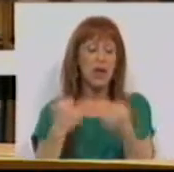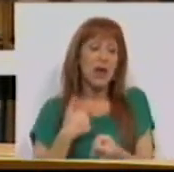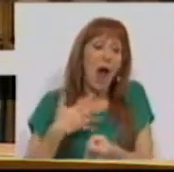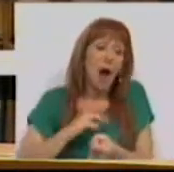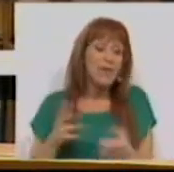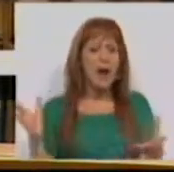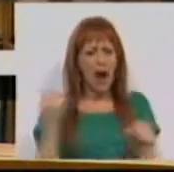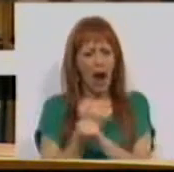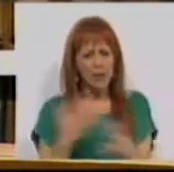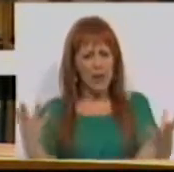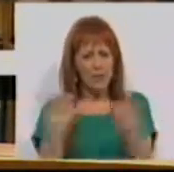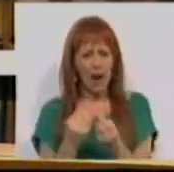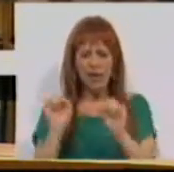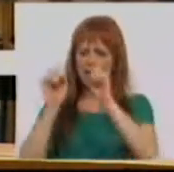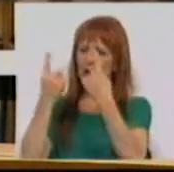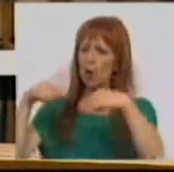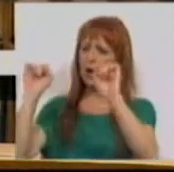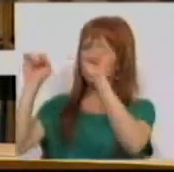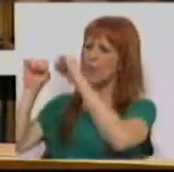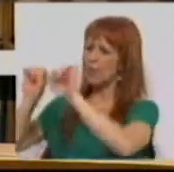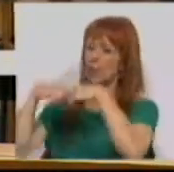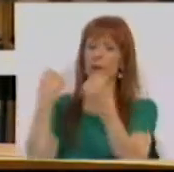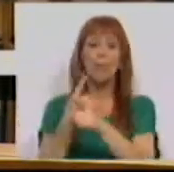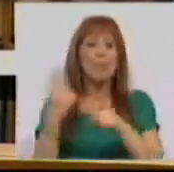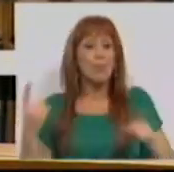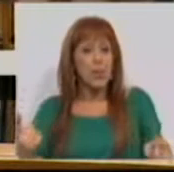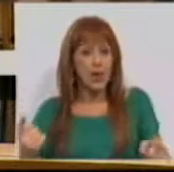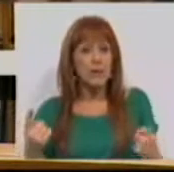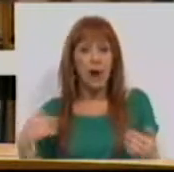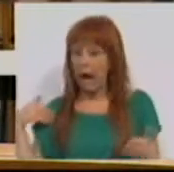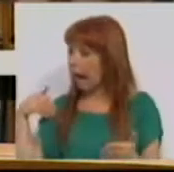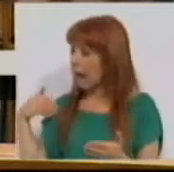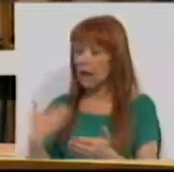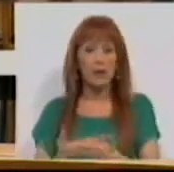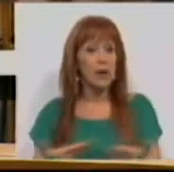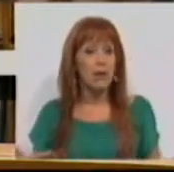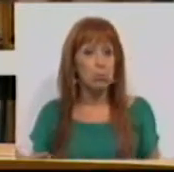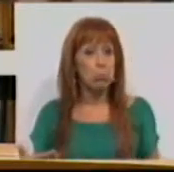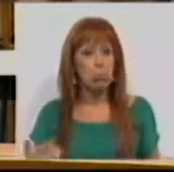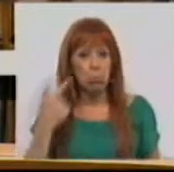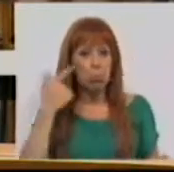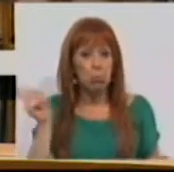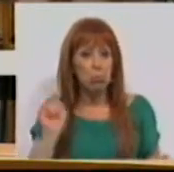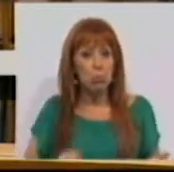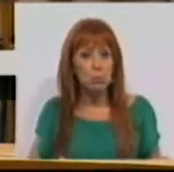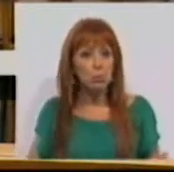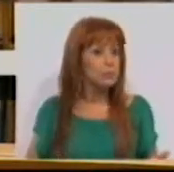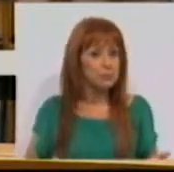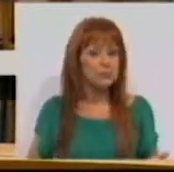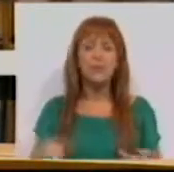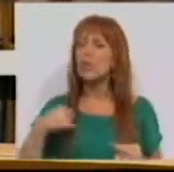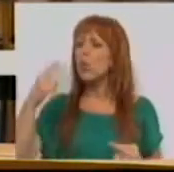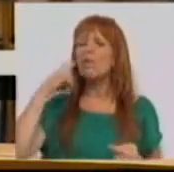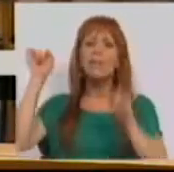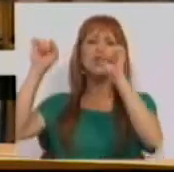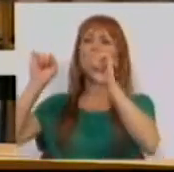uma maior ação junto da concertação social. Porque, de facto, até este momento, não é isso que temos visto. Temos visto